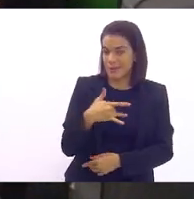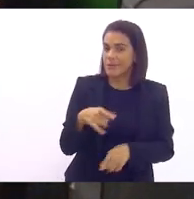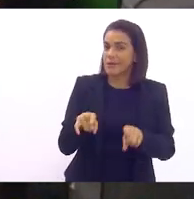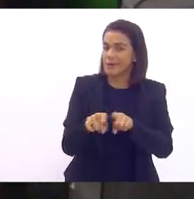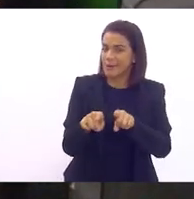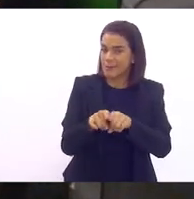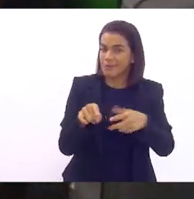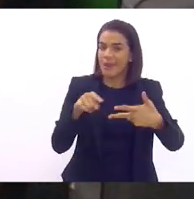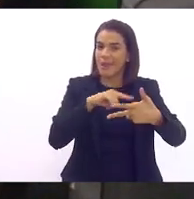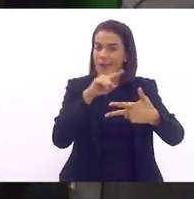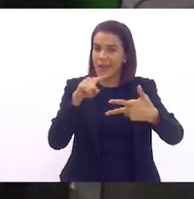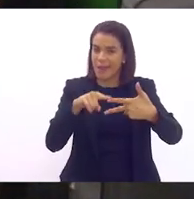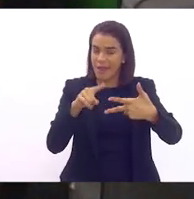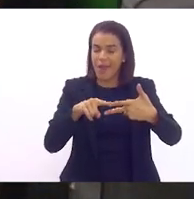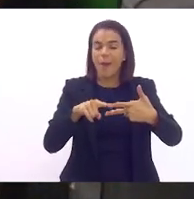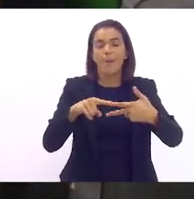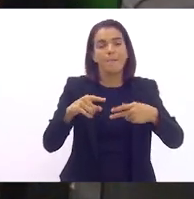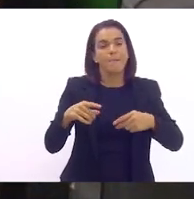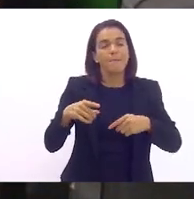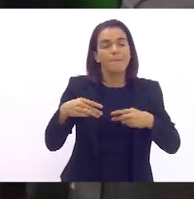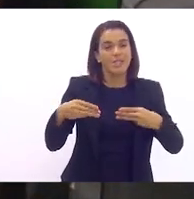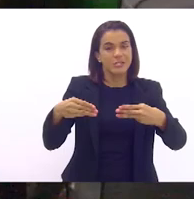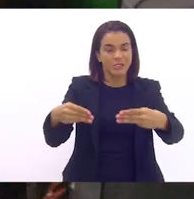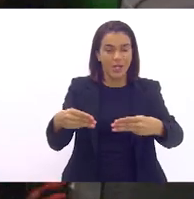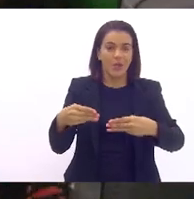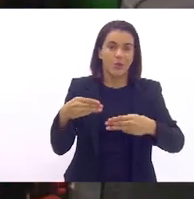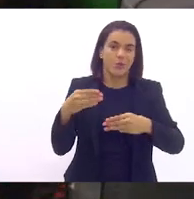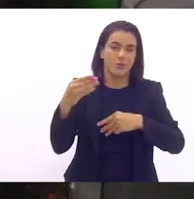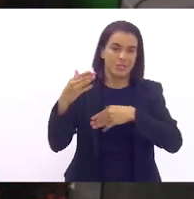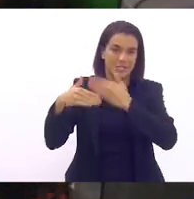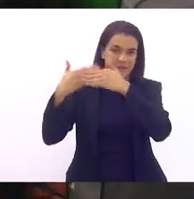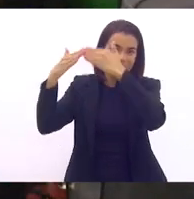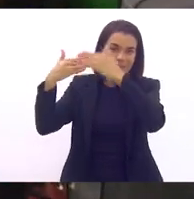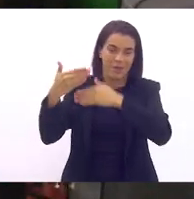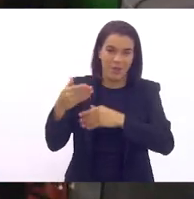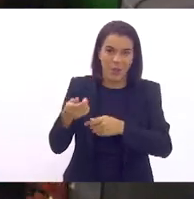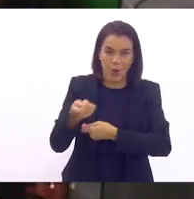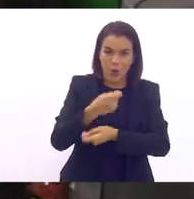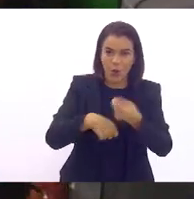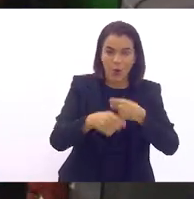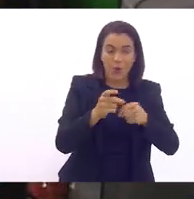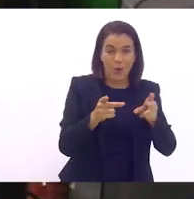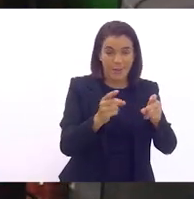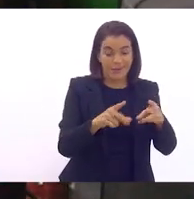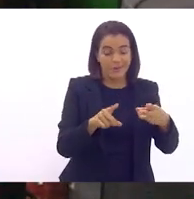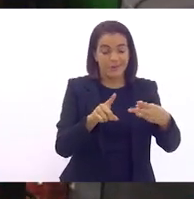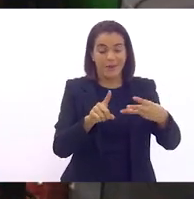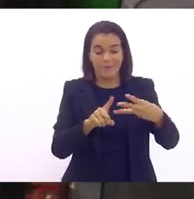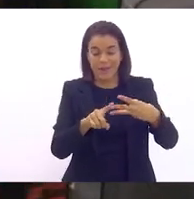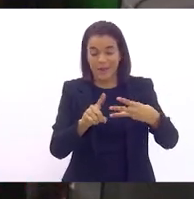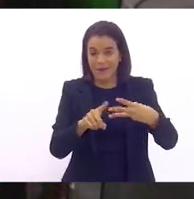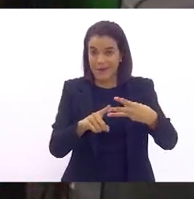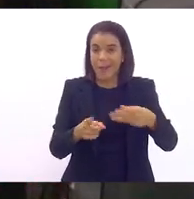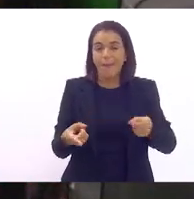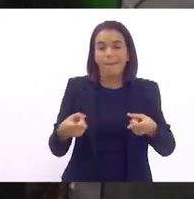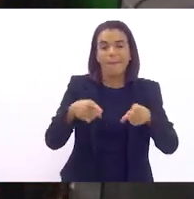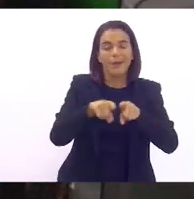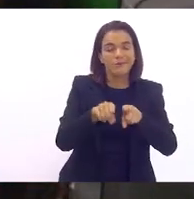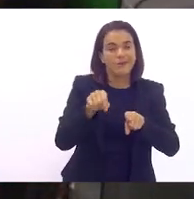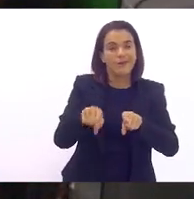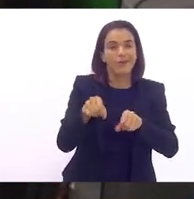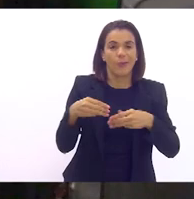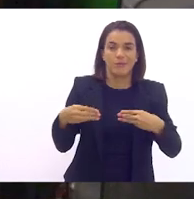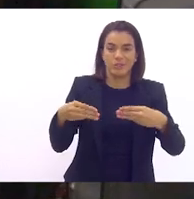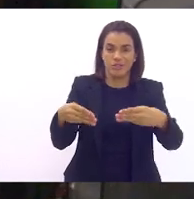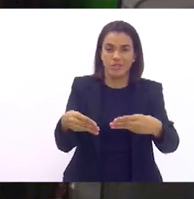também do Ministério do Desenvolvimento industa e Comércio ela é também do ministério de relações exteriores porque nós podemos falar de parcerias para isso ela é o